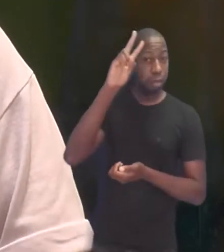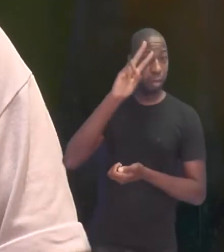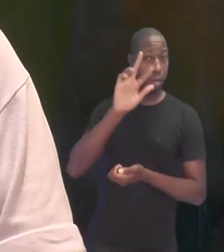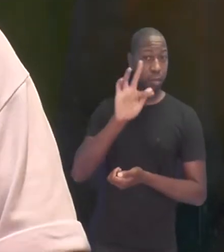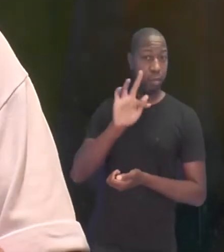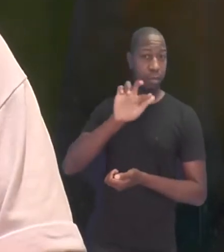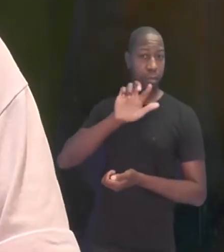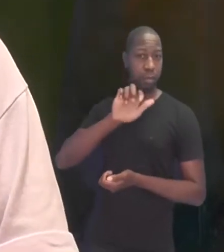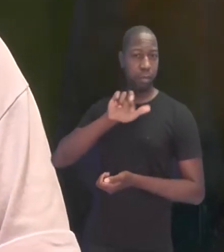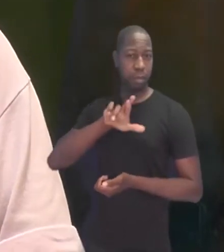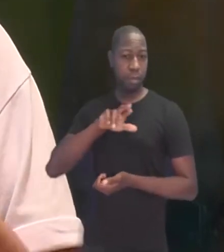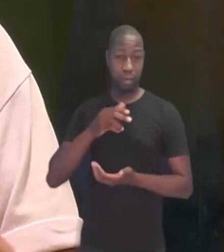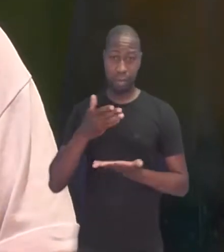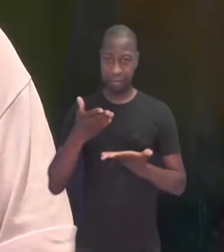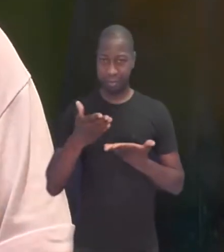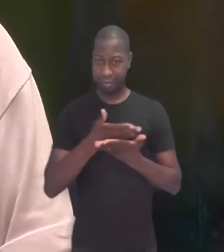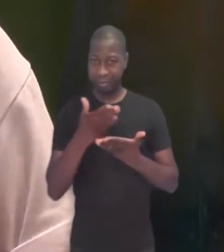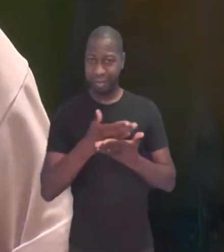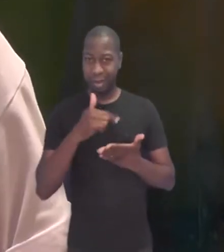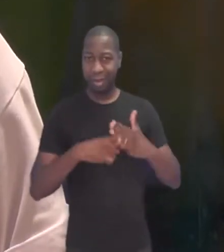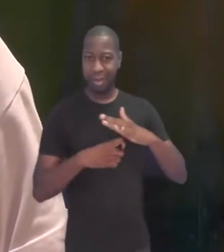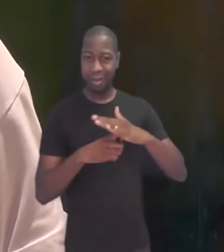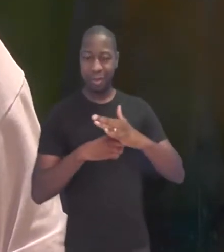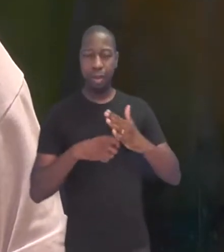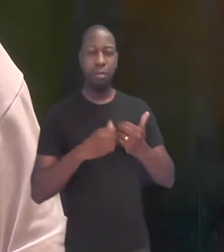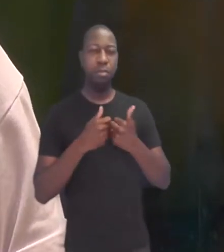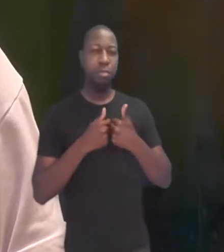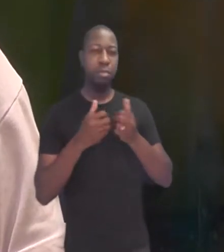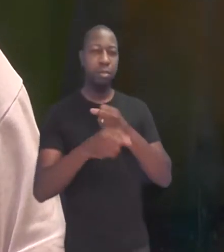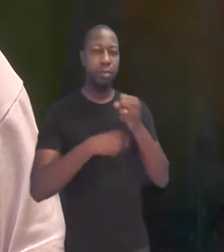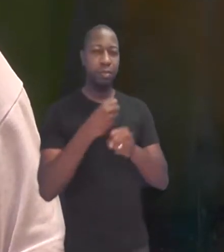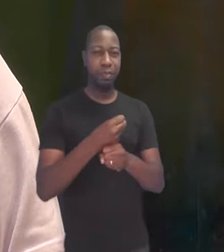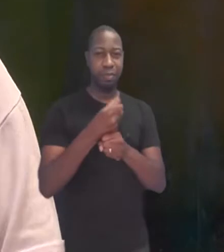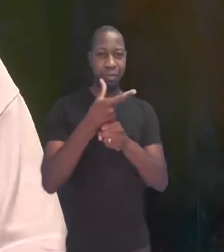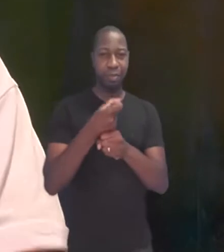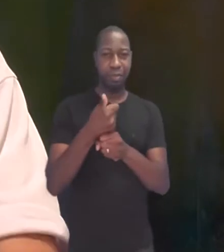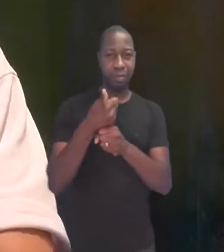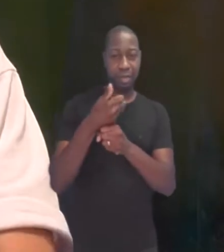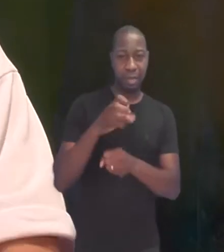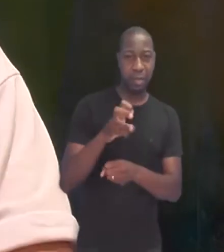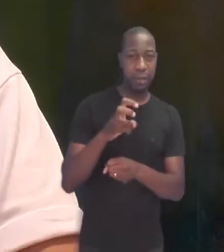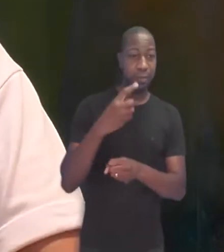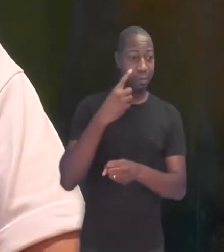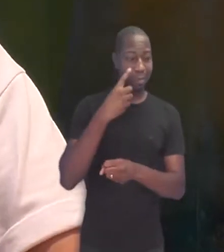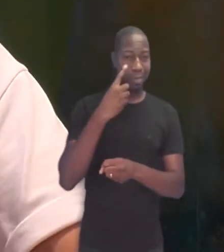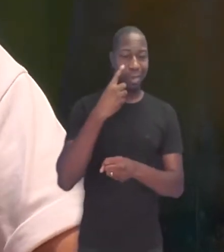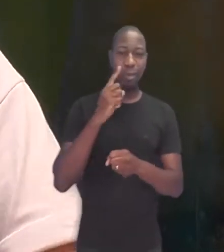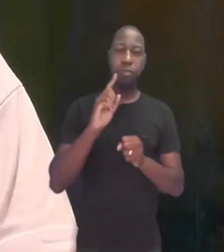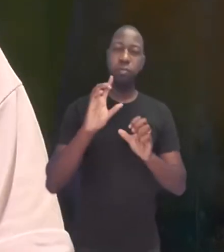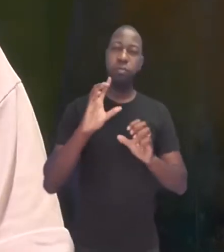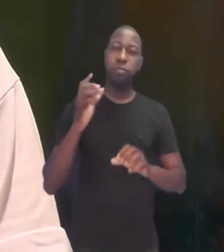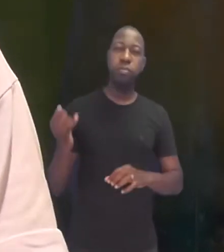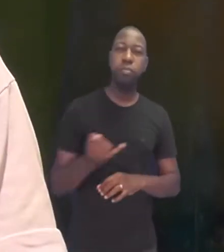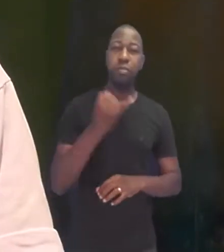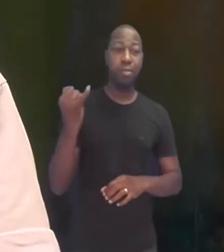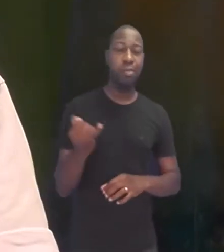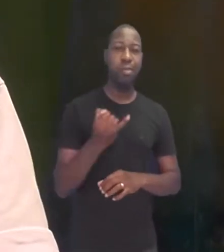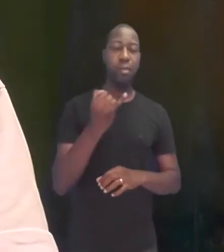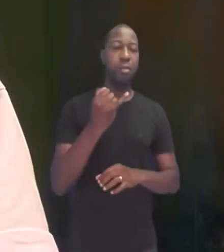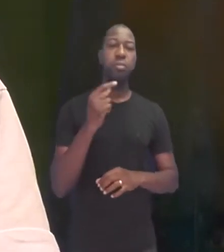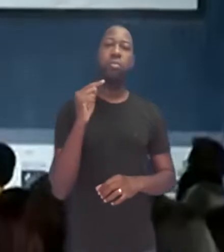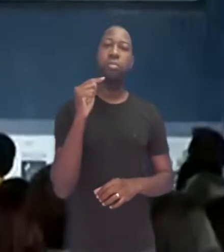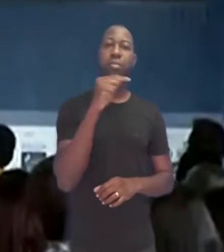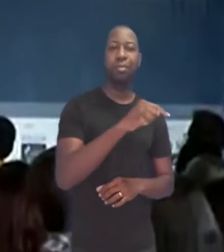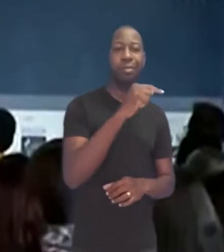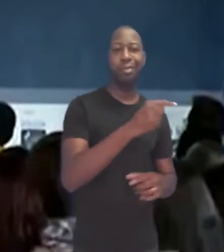da história da FLIR. A FLIR, a Feira do Livro de Resende, foi lançada em 2015, já com uma grande